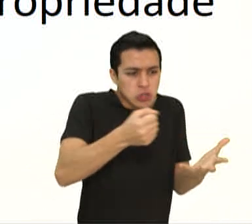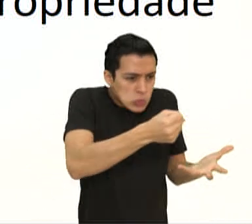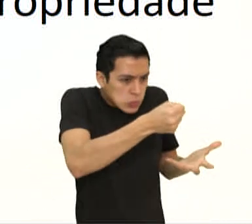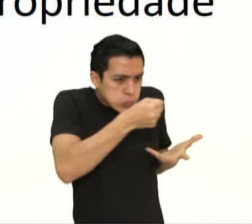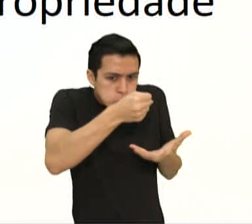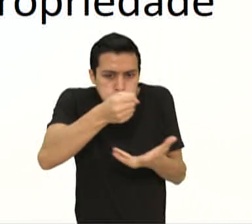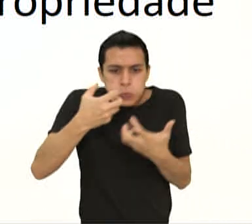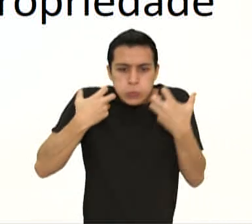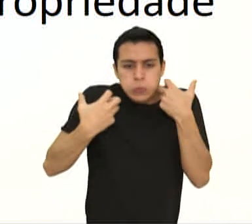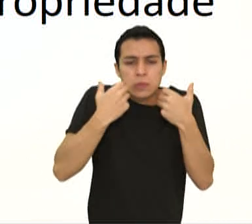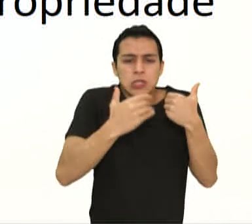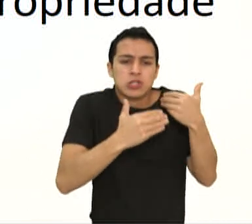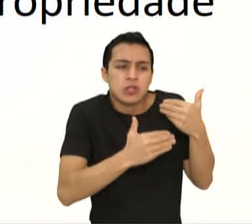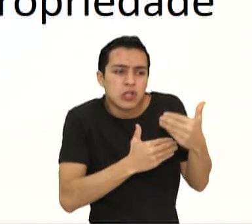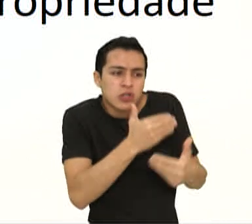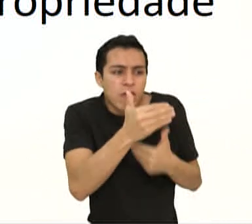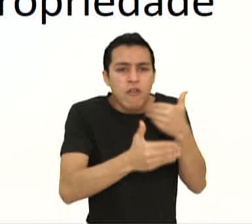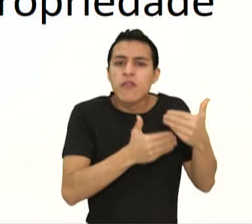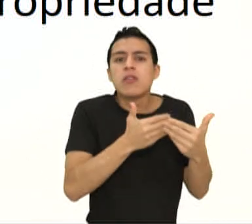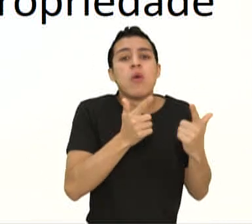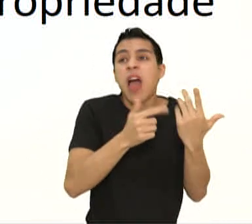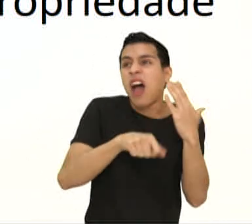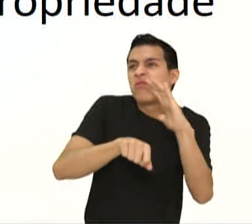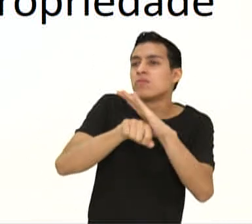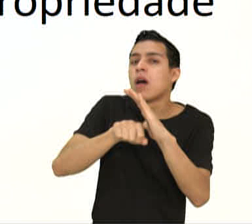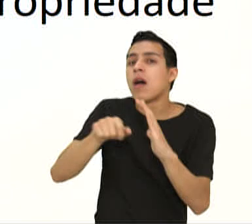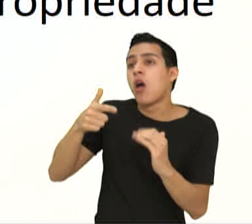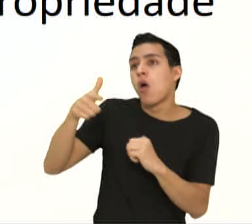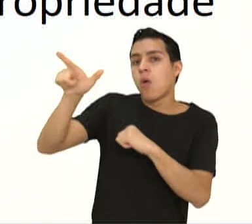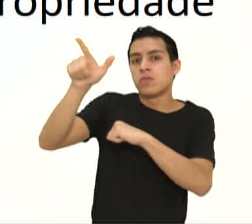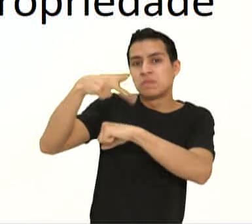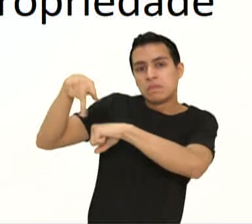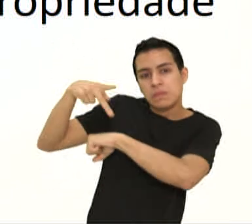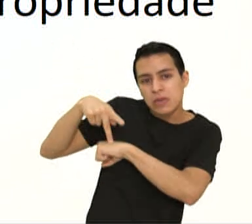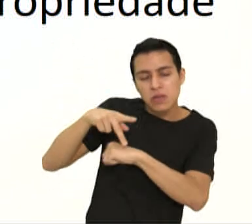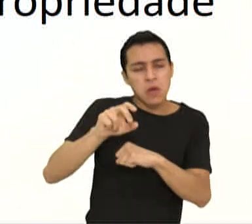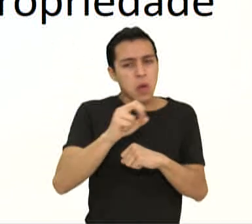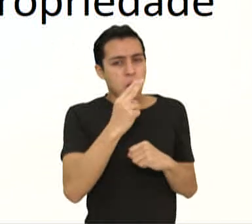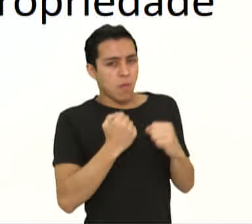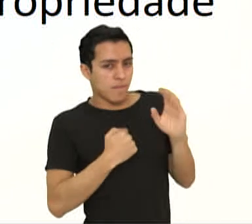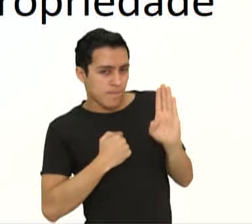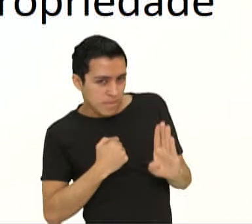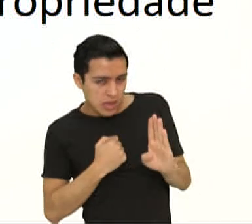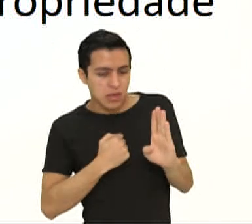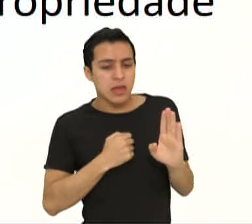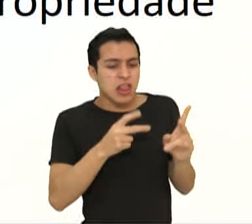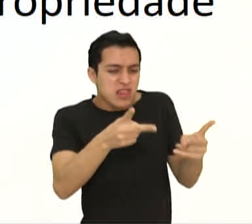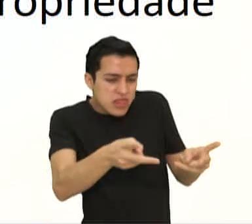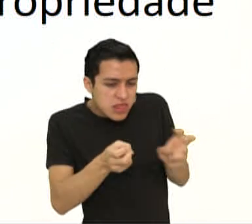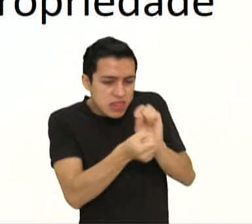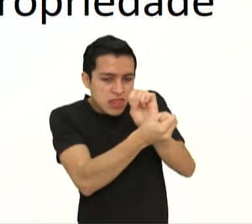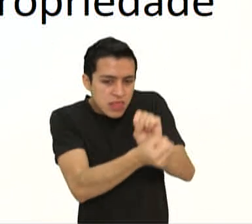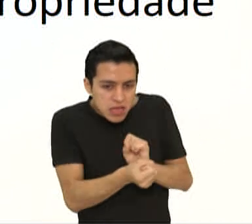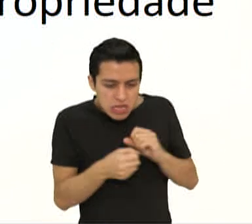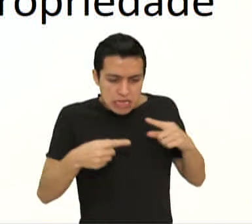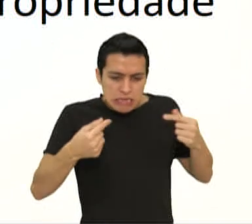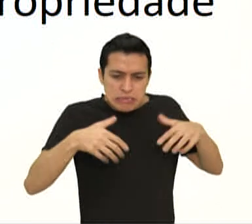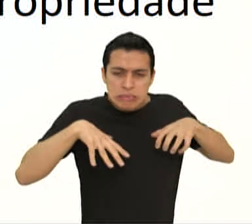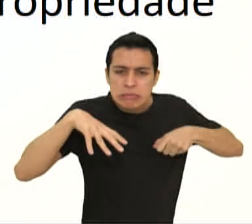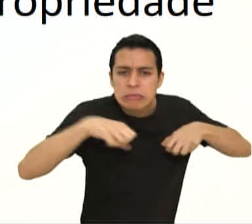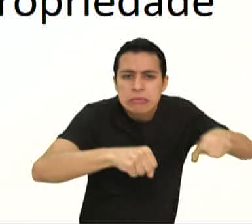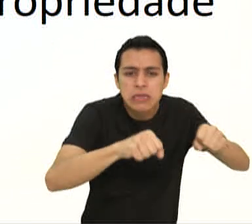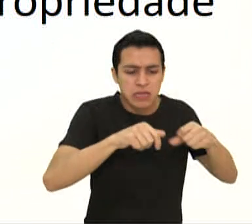riquezas, desenvolvimento voltado para o mercado interno. Ou letra B, exploração do trabalho escravo, grande propriedade